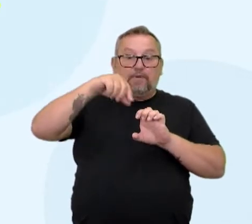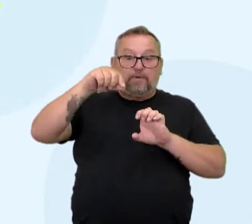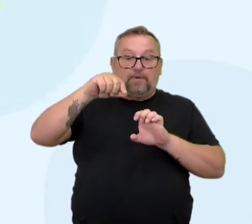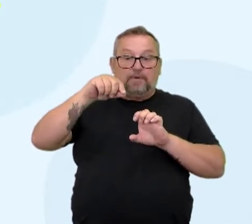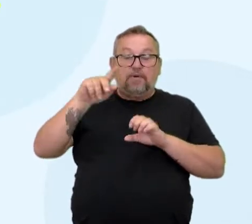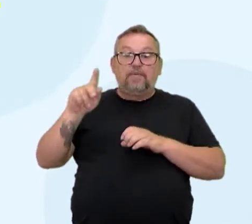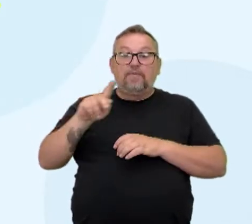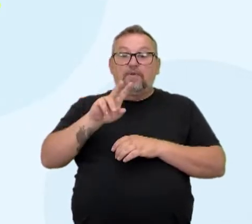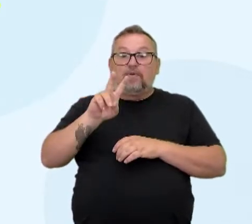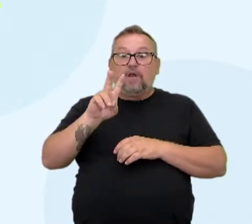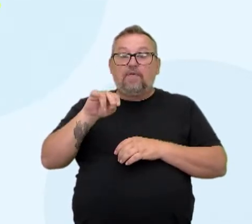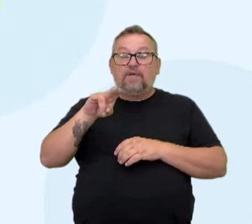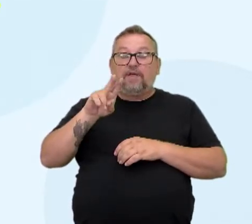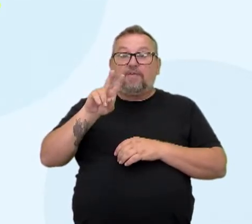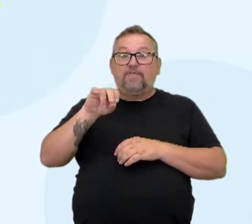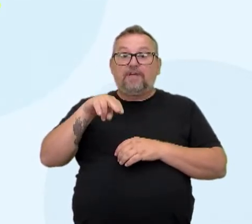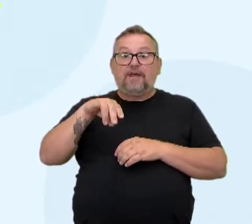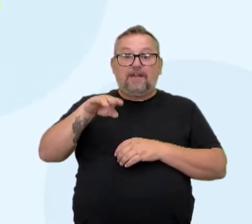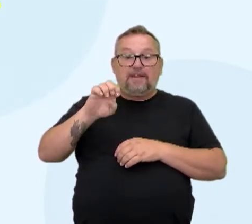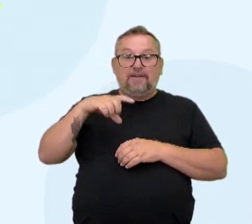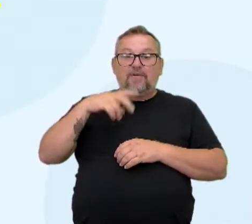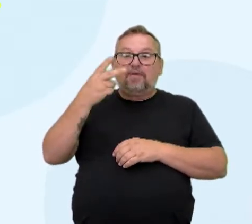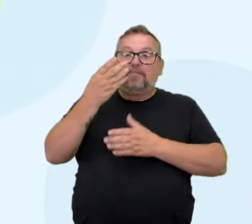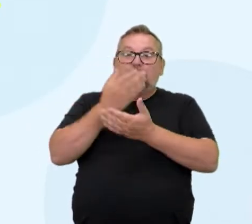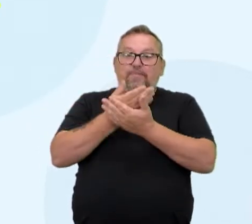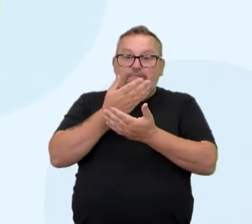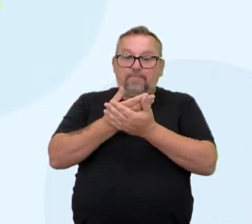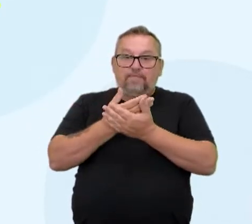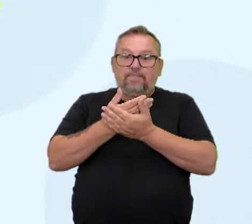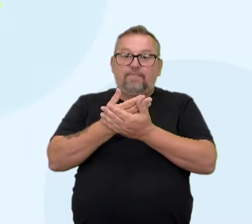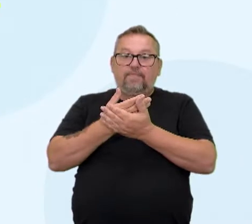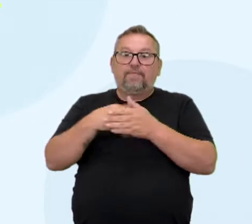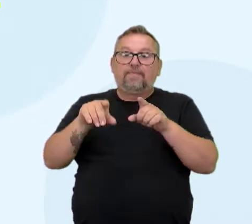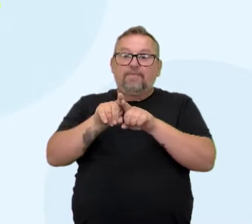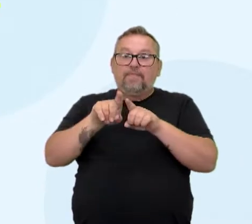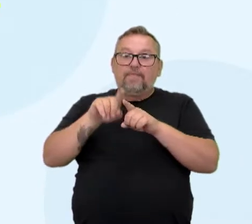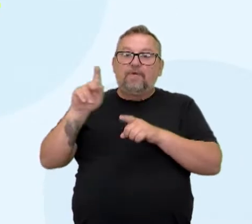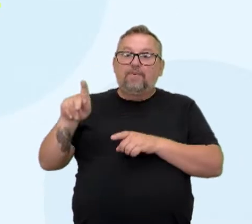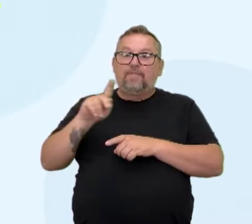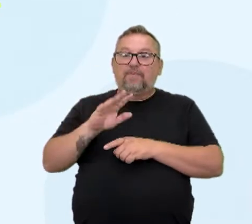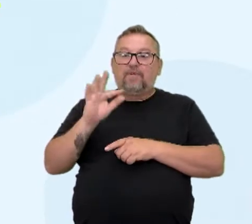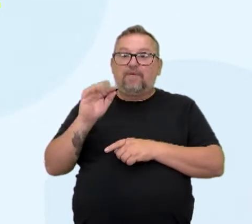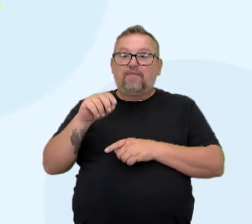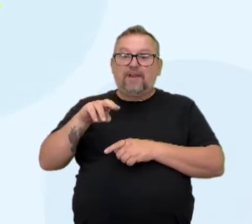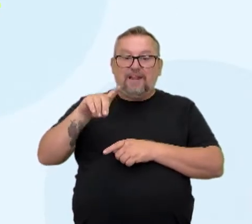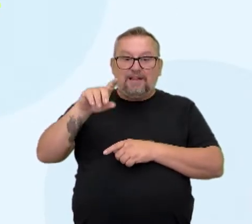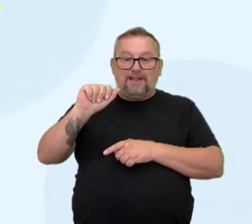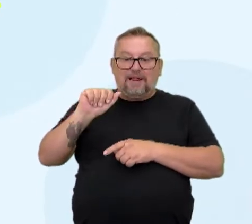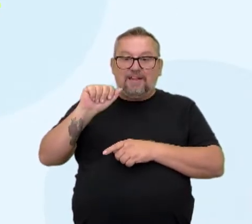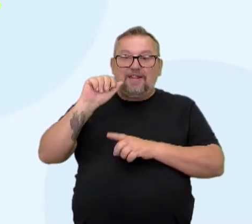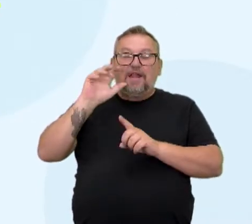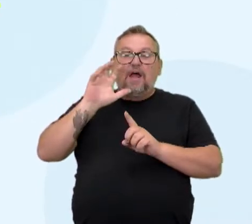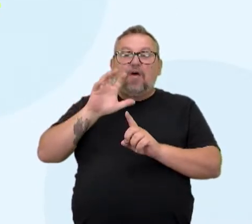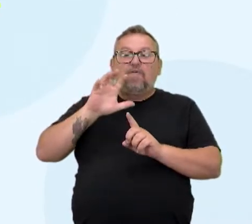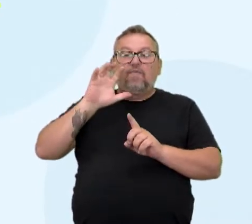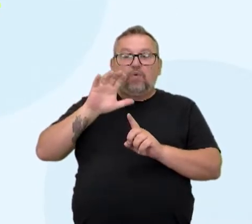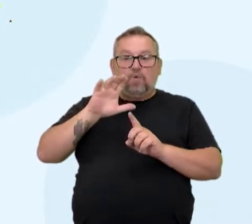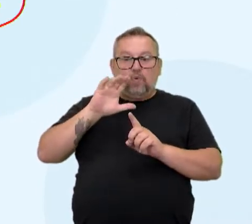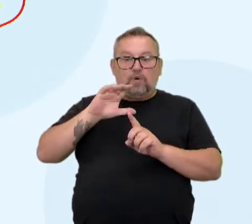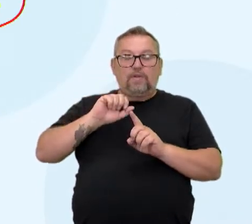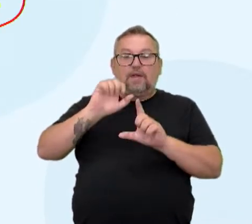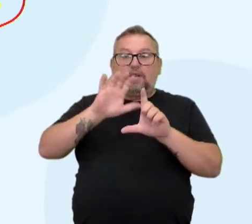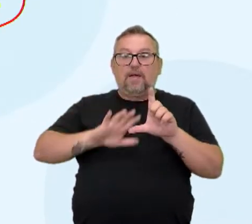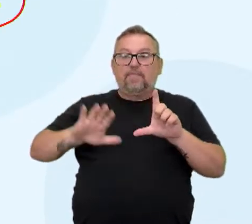está indicado em azul aí, nós temos 2 aulas semanais. E com a professora Fernanda, a influência na mídia da vida dos